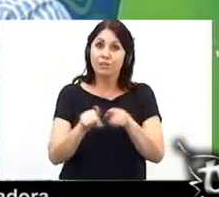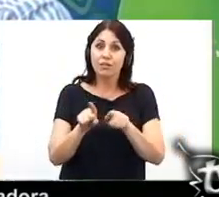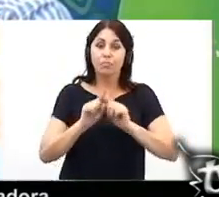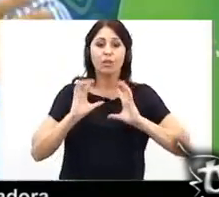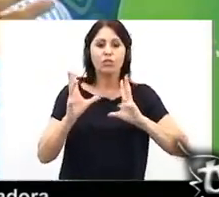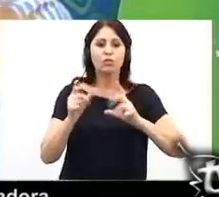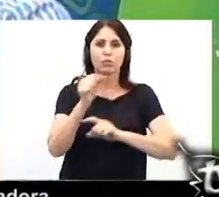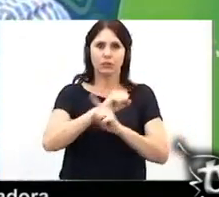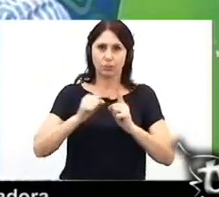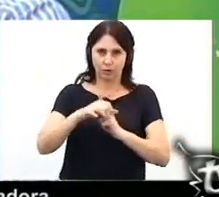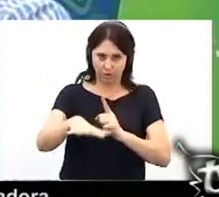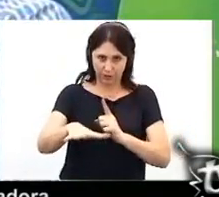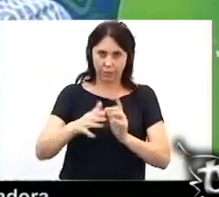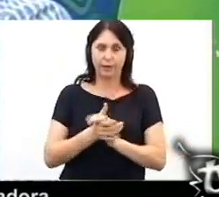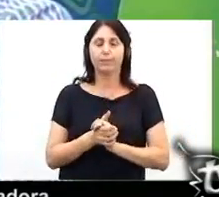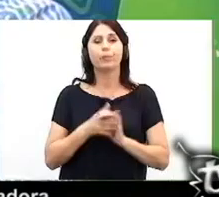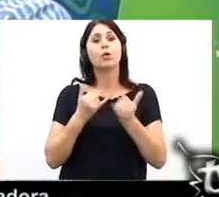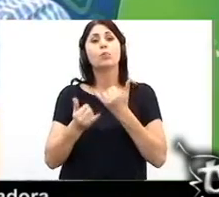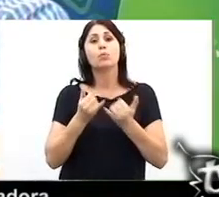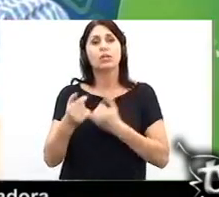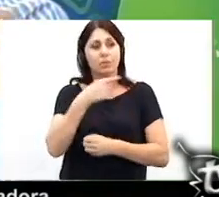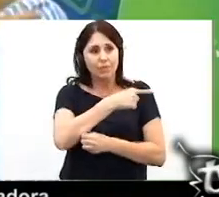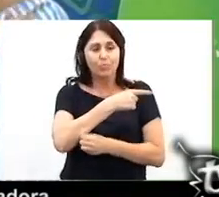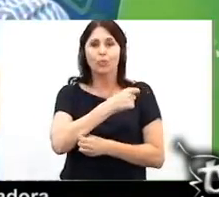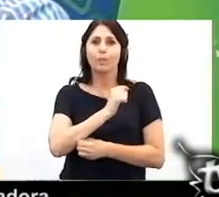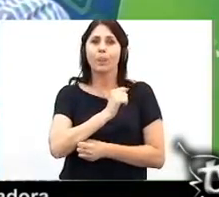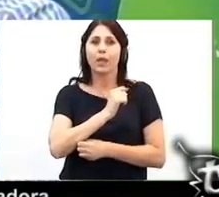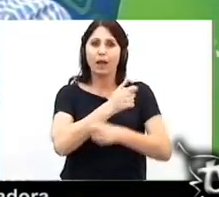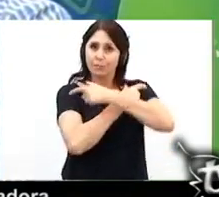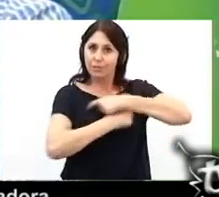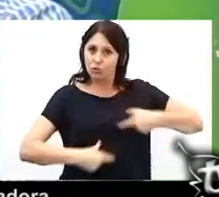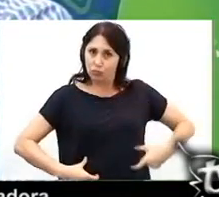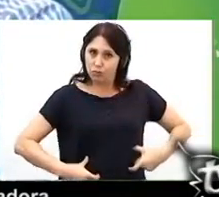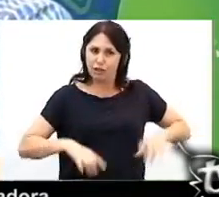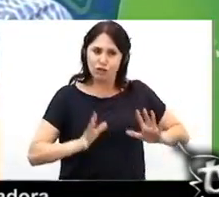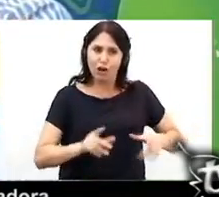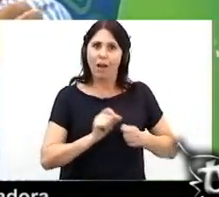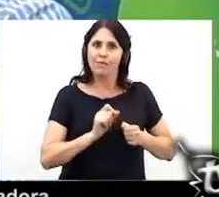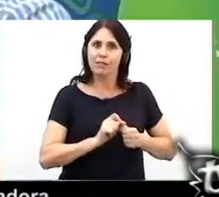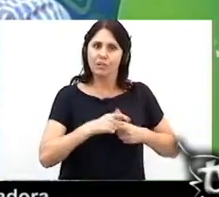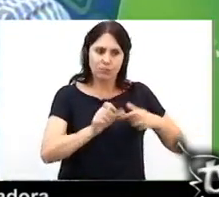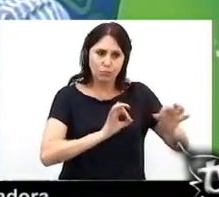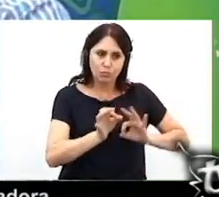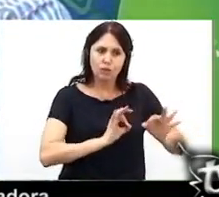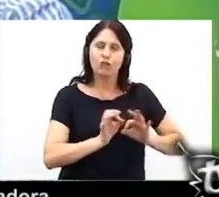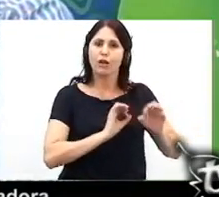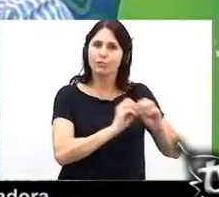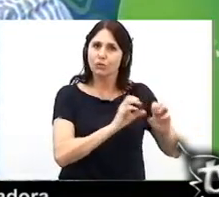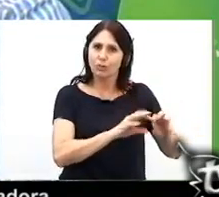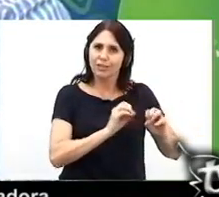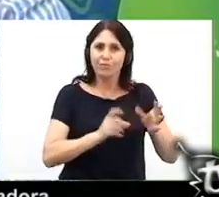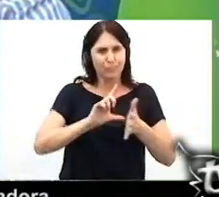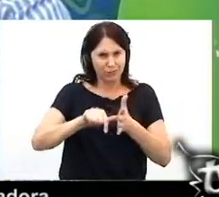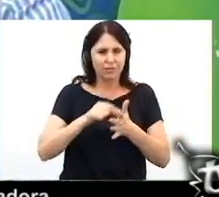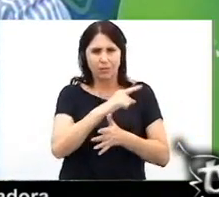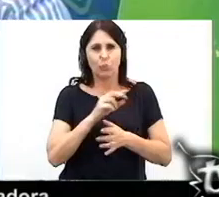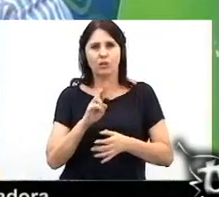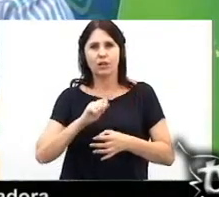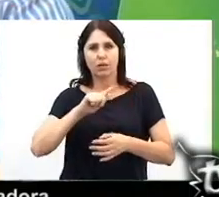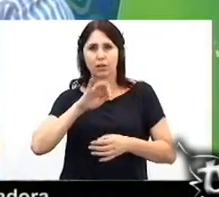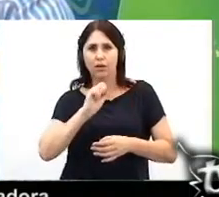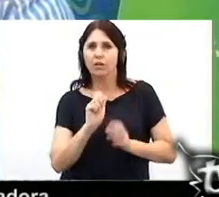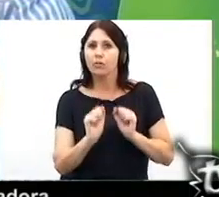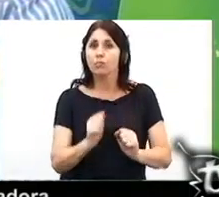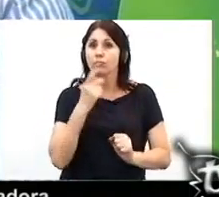nesse desafio que é o fortalecimento das políticas públicas e que isso cabe a toda a sociedade, todas as